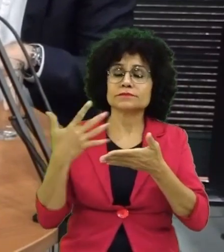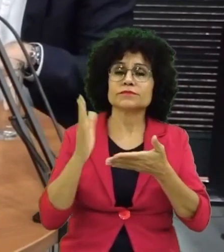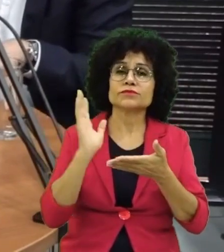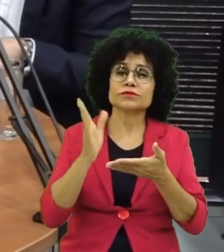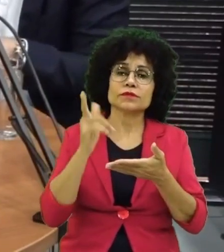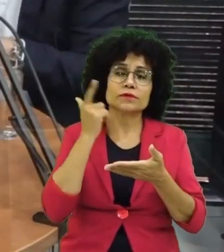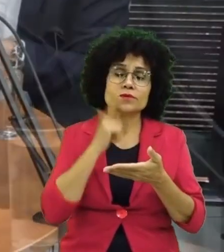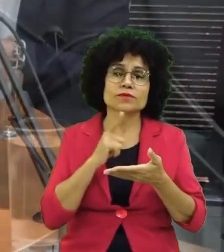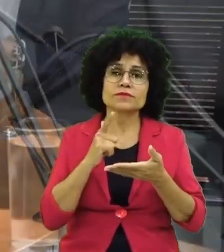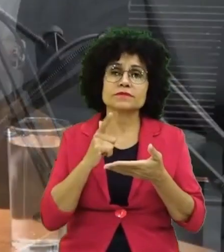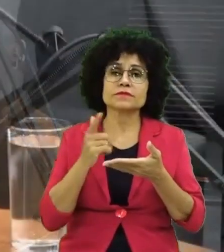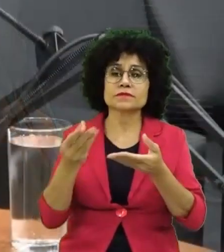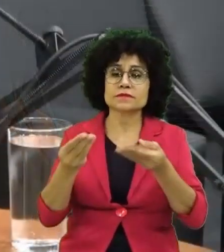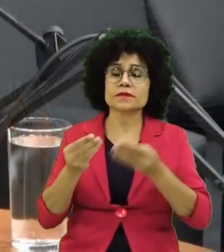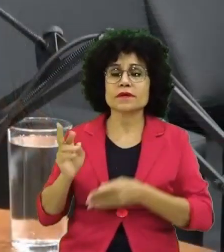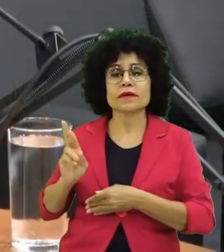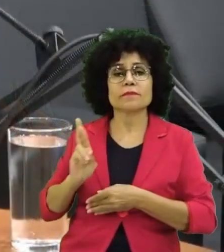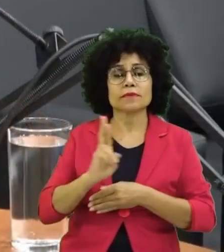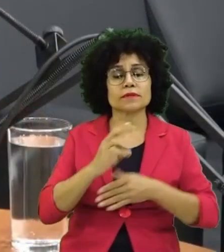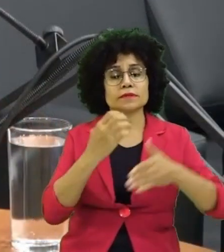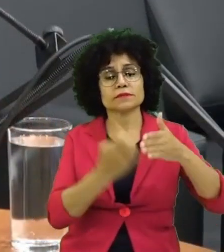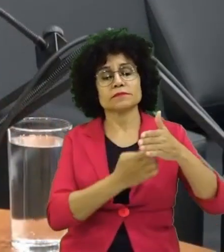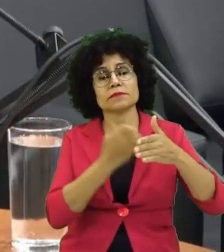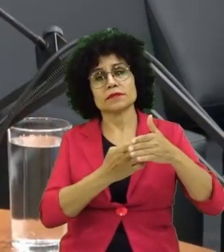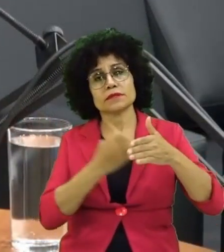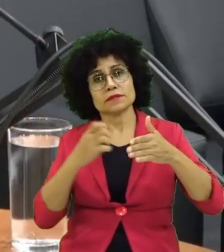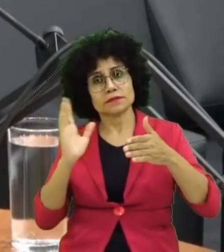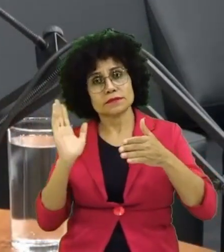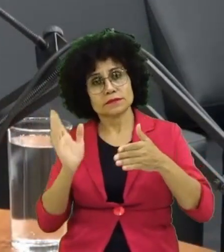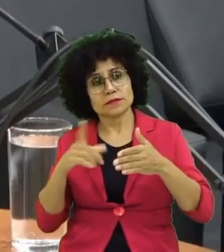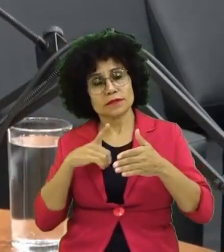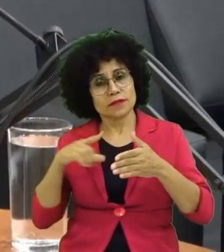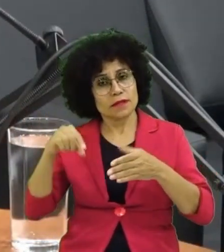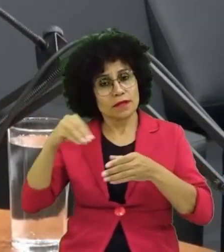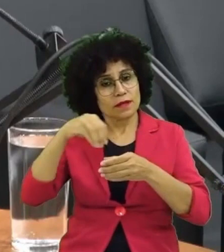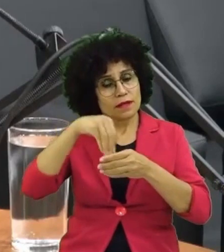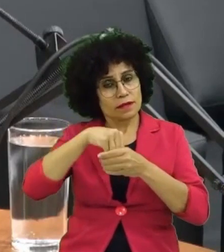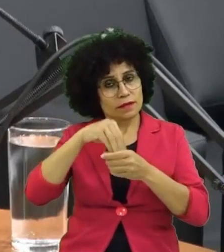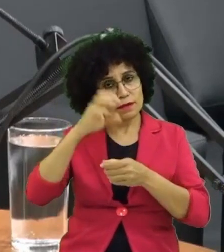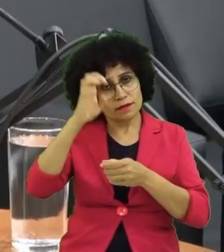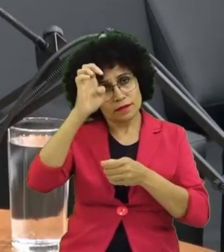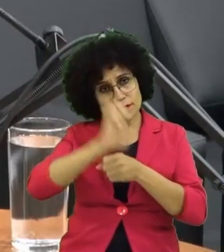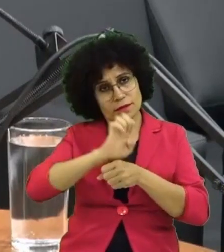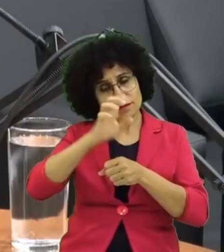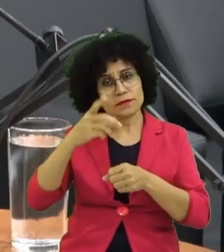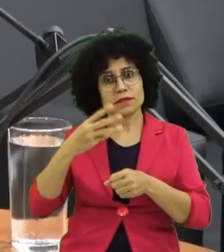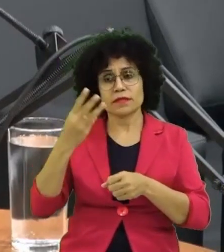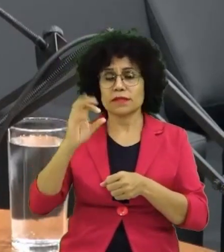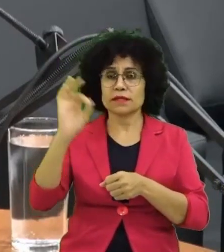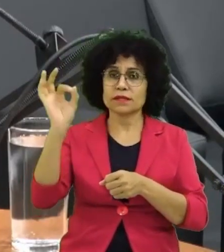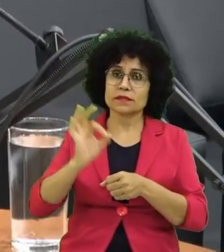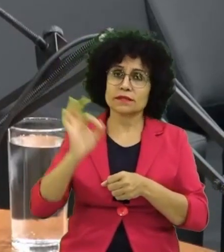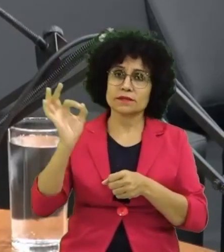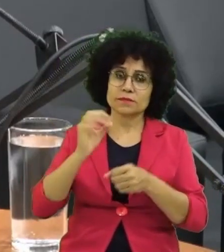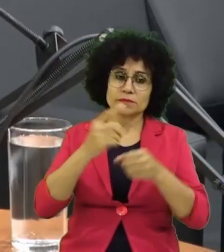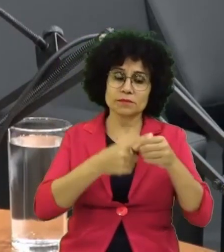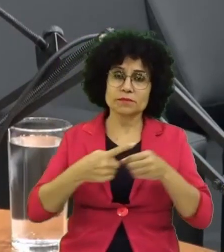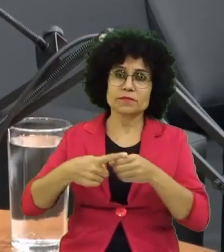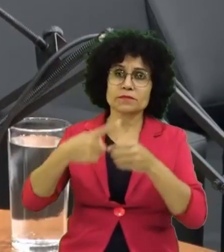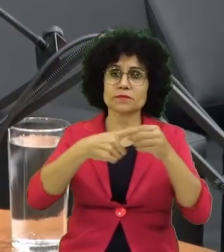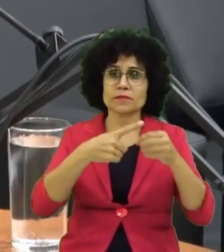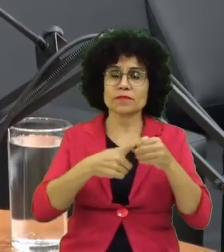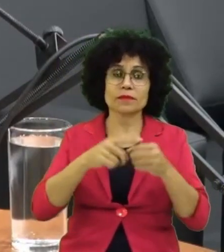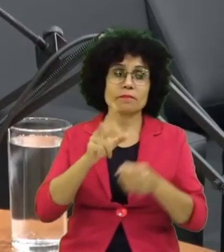aqui alguns representantes de empresas que têm concessões no estado. É importante dizer que no estado nós temos 30% dos municípios com